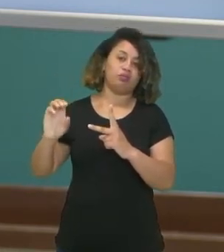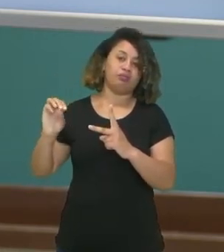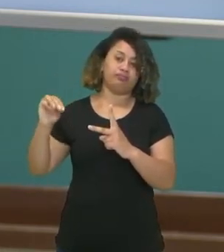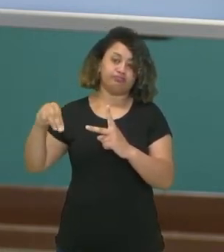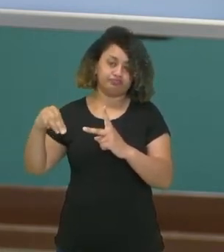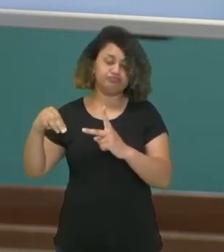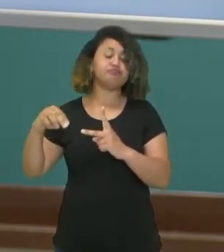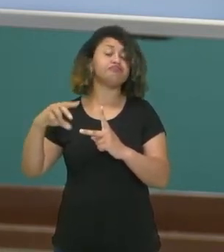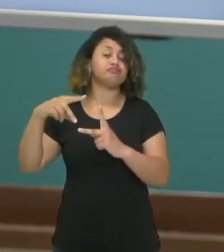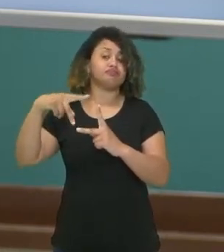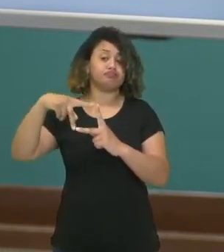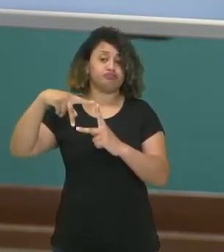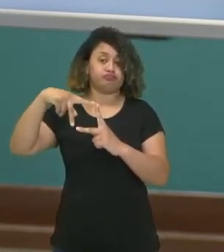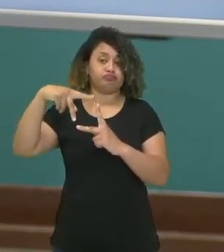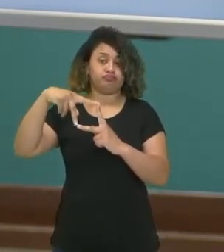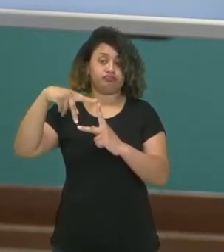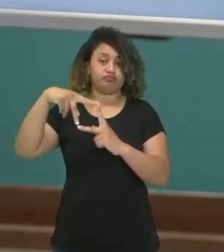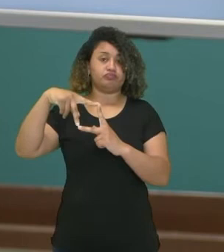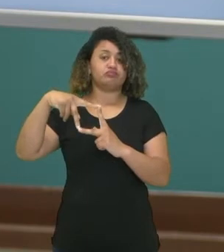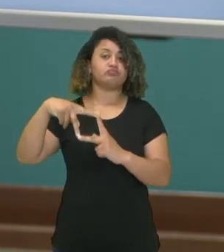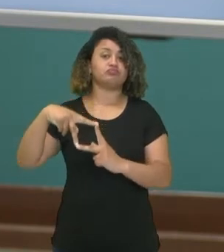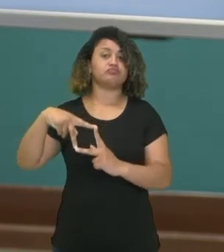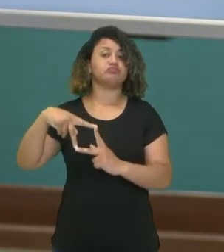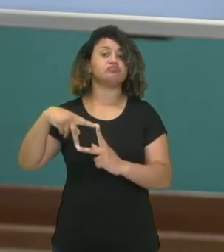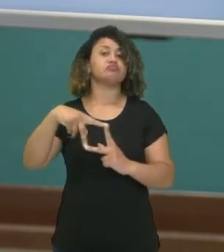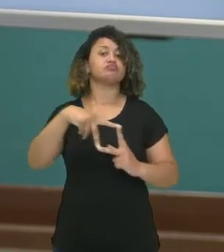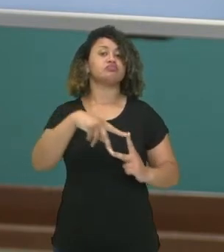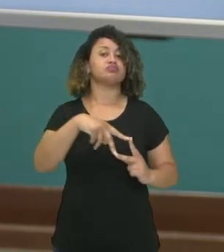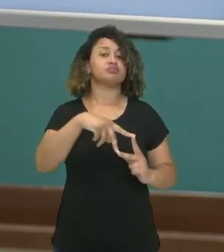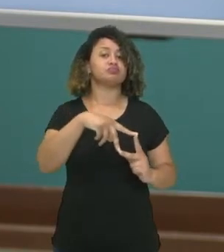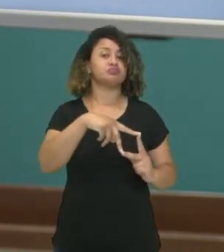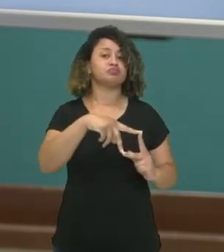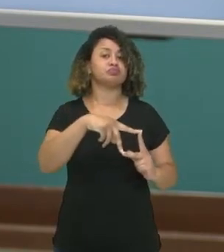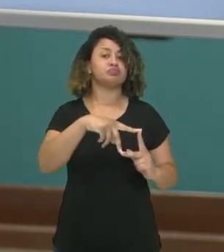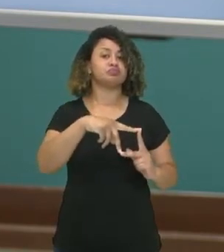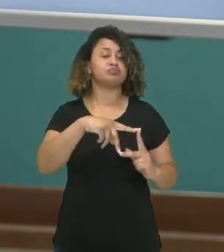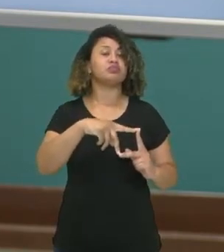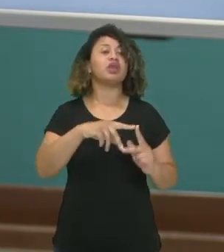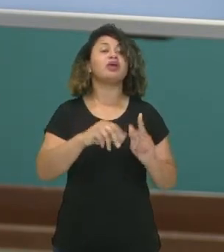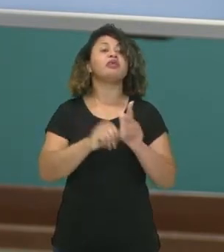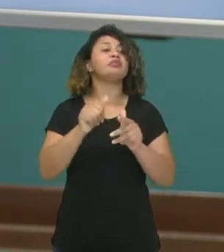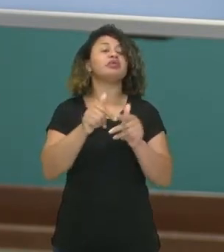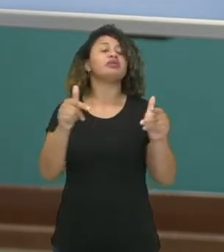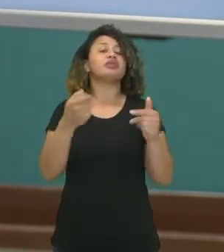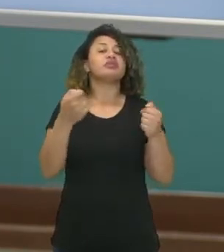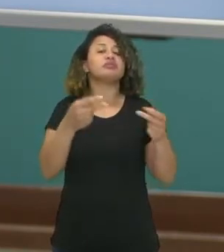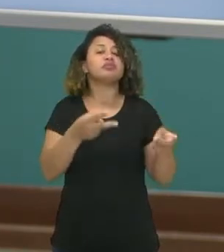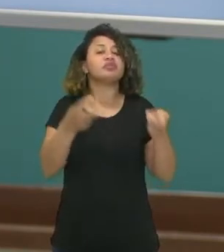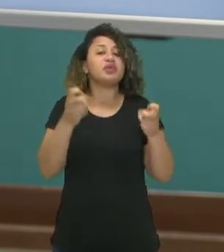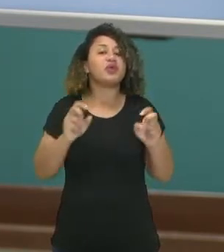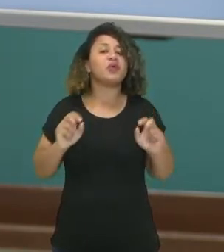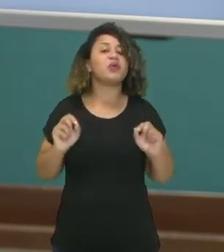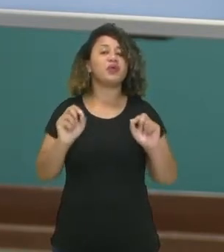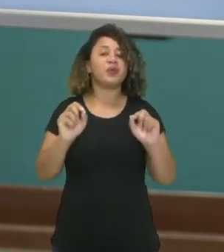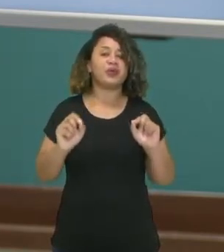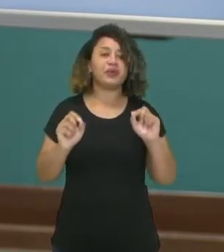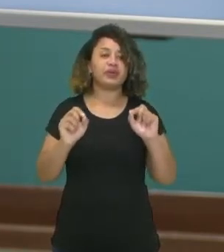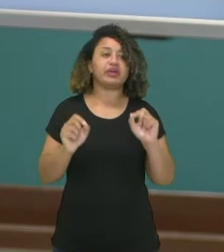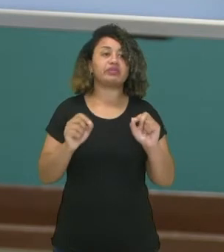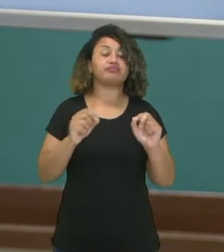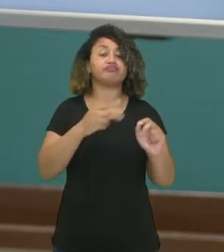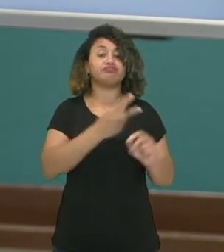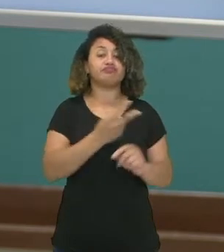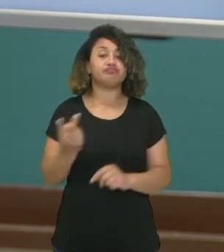centímetros por 50 centímetros. A primeira coisa que eu tenho que observar antes de calcular a razão é: as duas